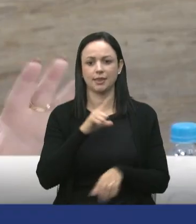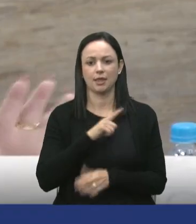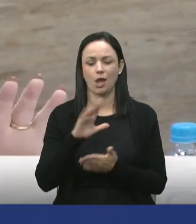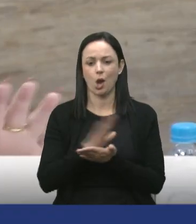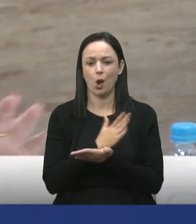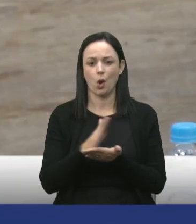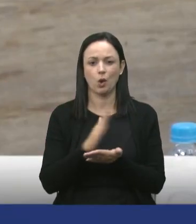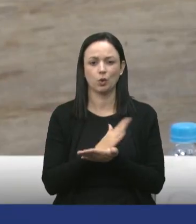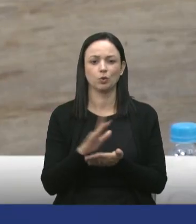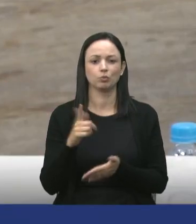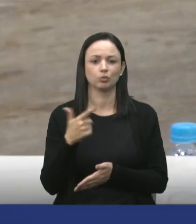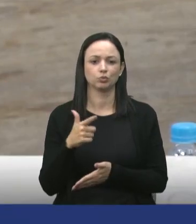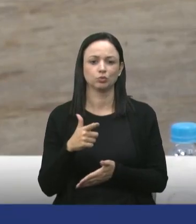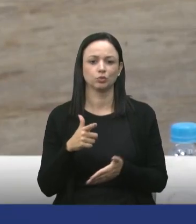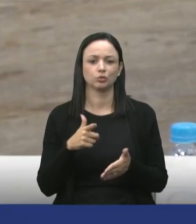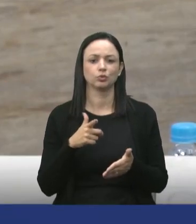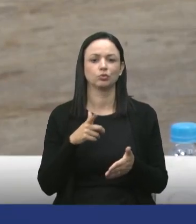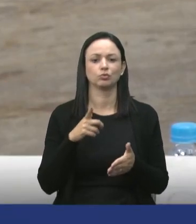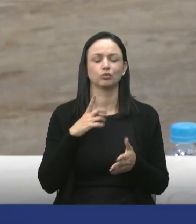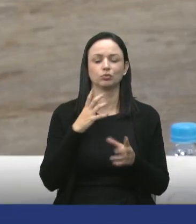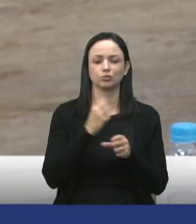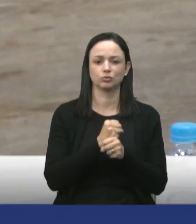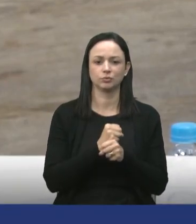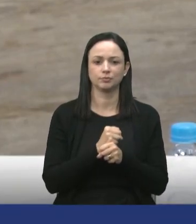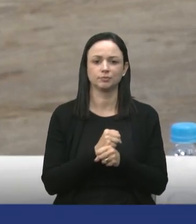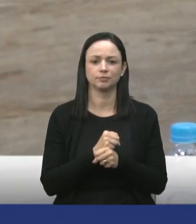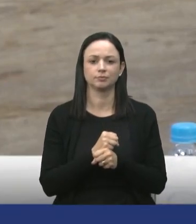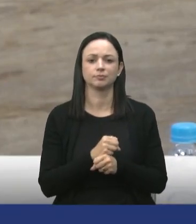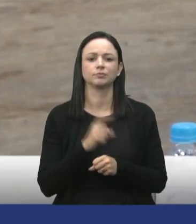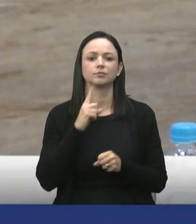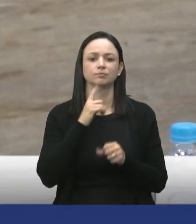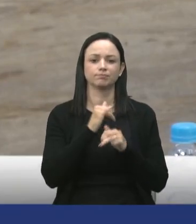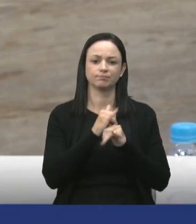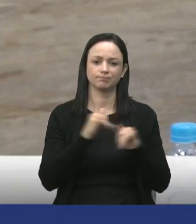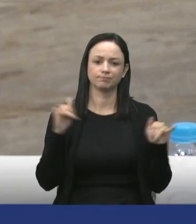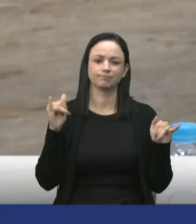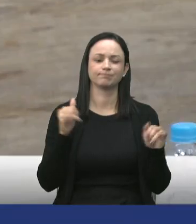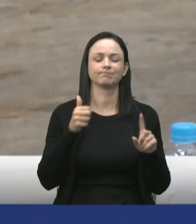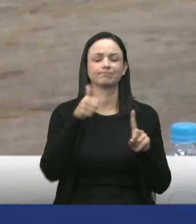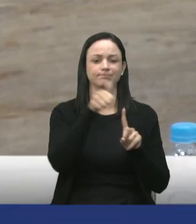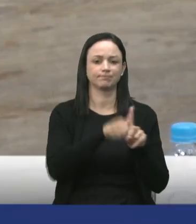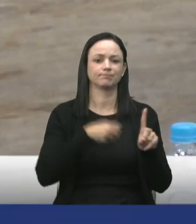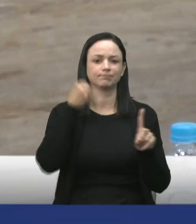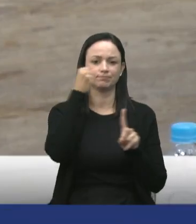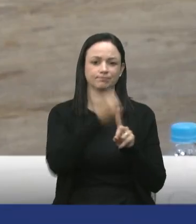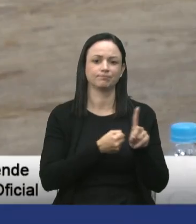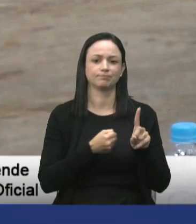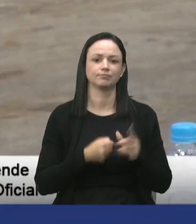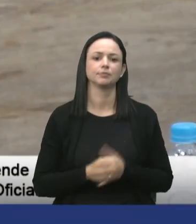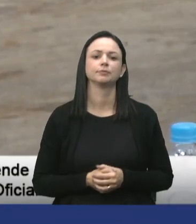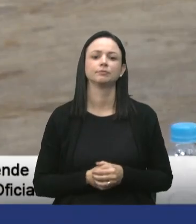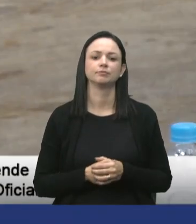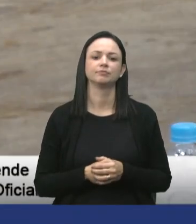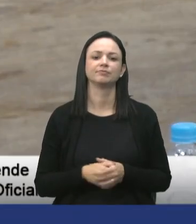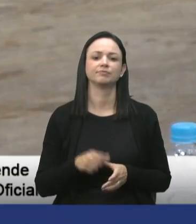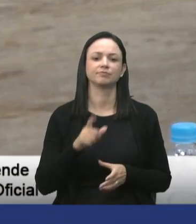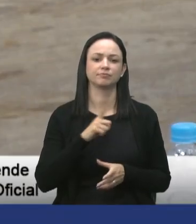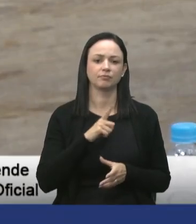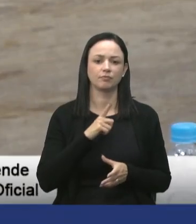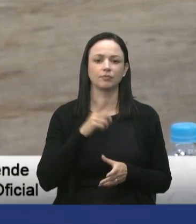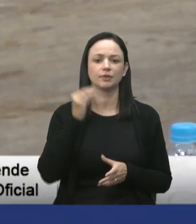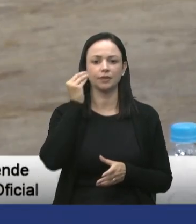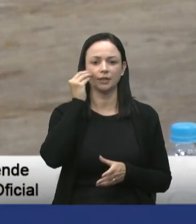não entram, né, nessa questão, mas as notificações de feminicídio consumado ou tentado